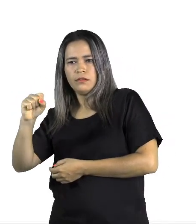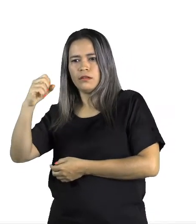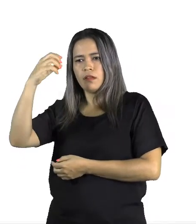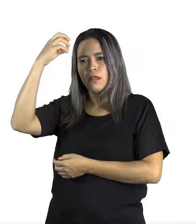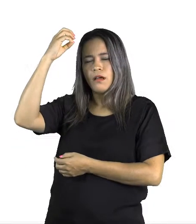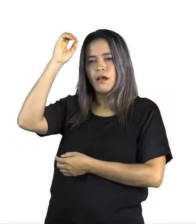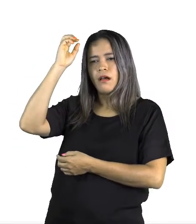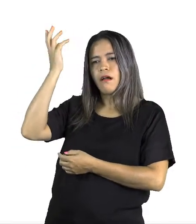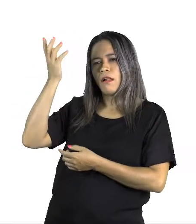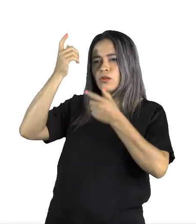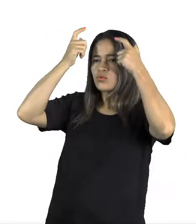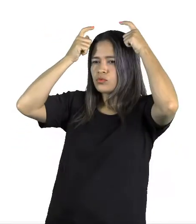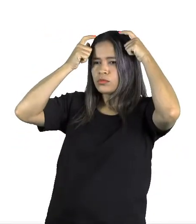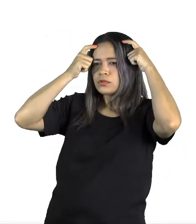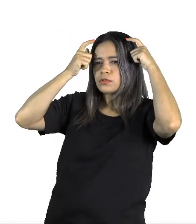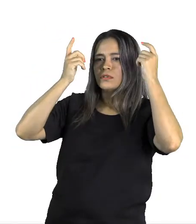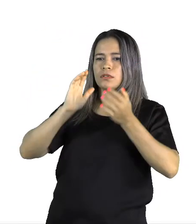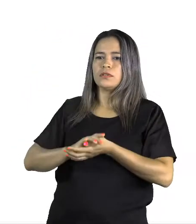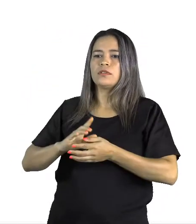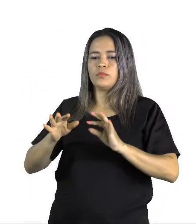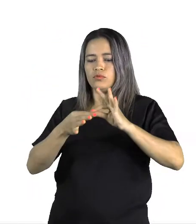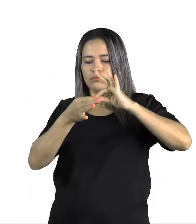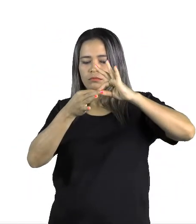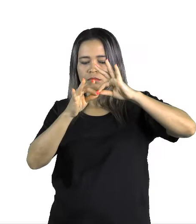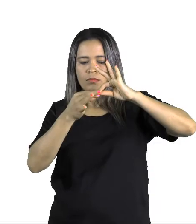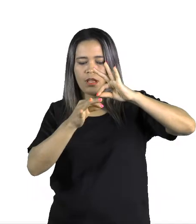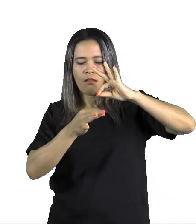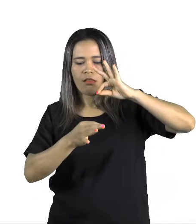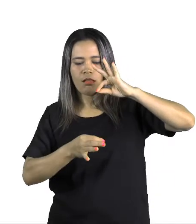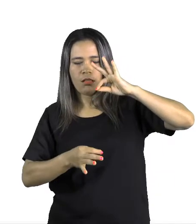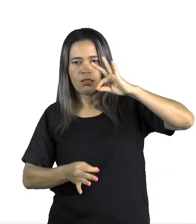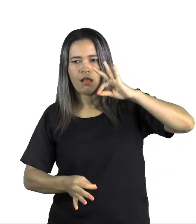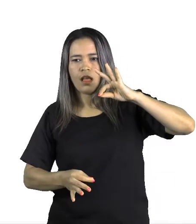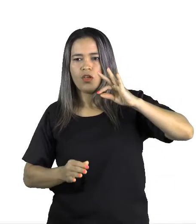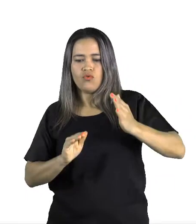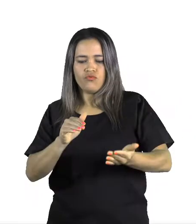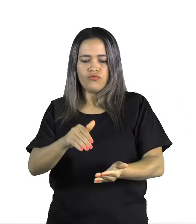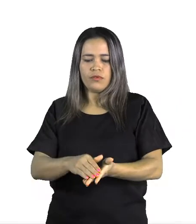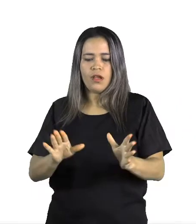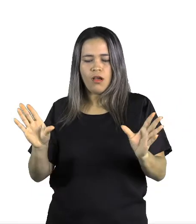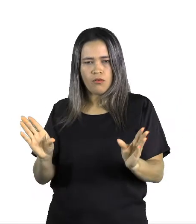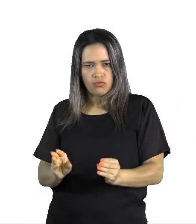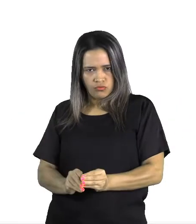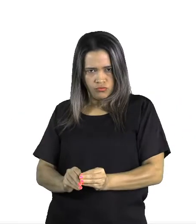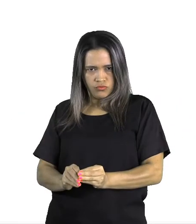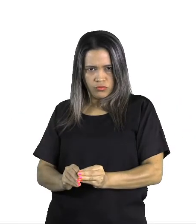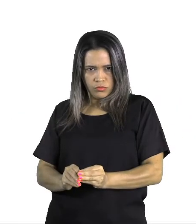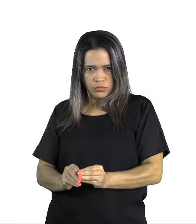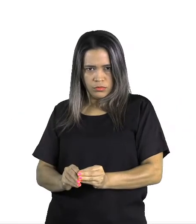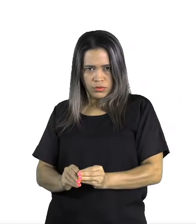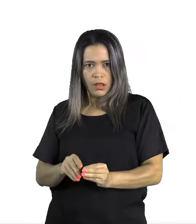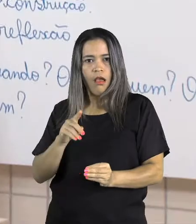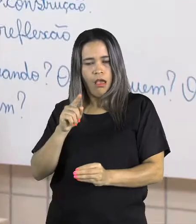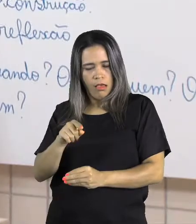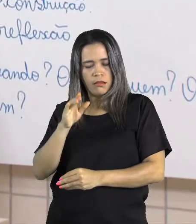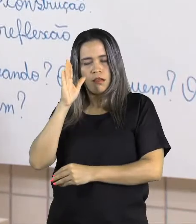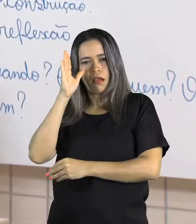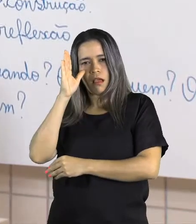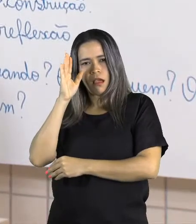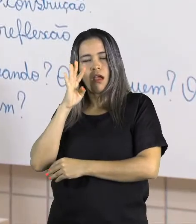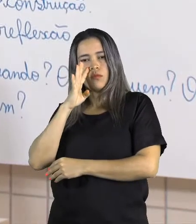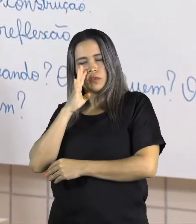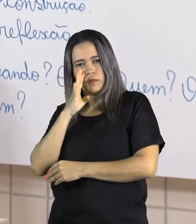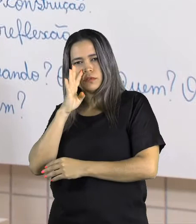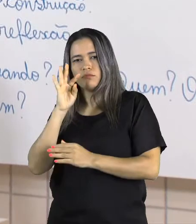o desenvolvimento e, no final, a conclusão. Então, um relato de observação é basicamente